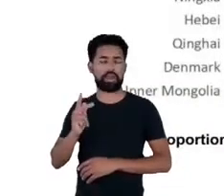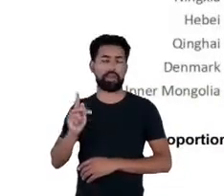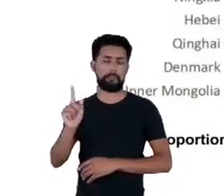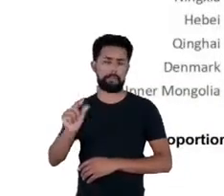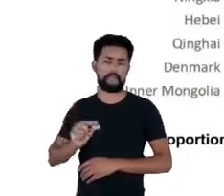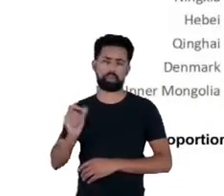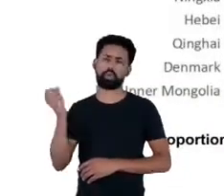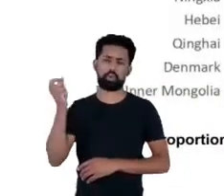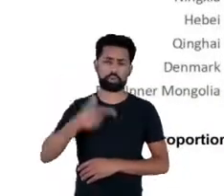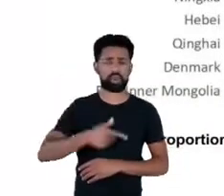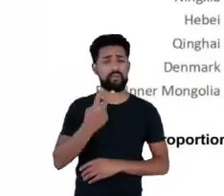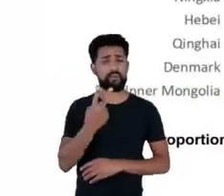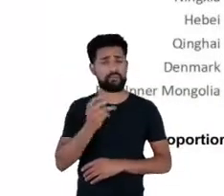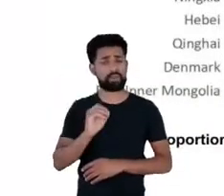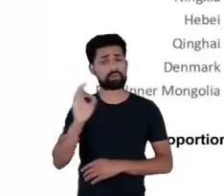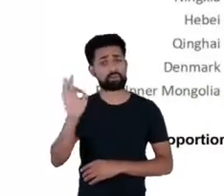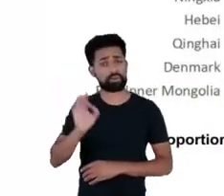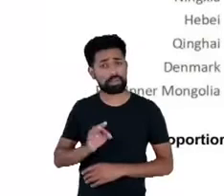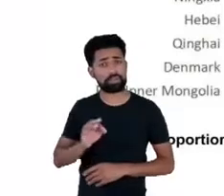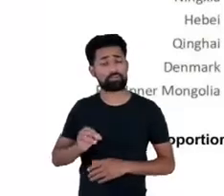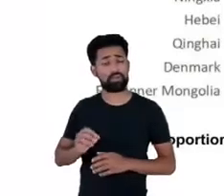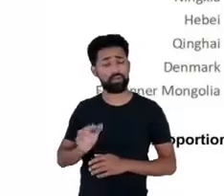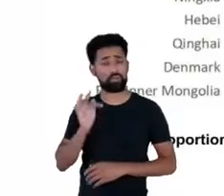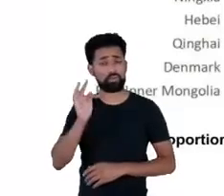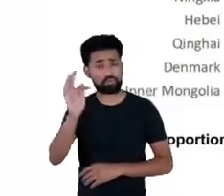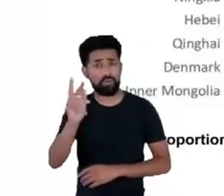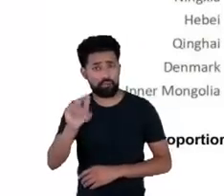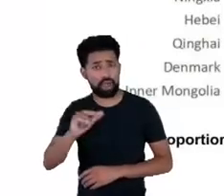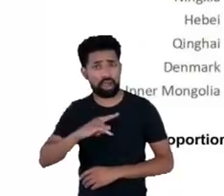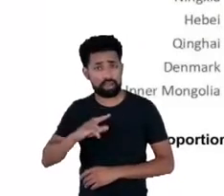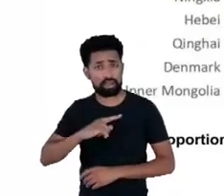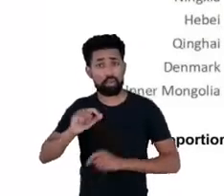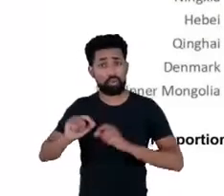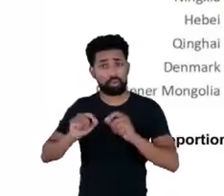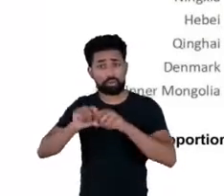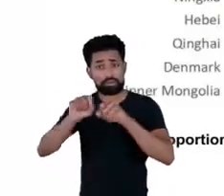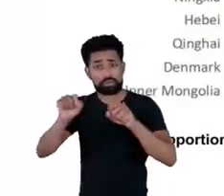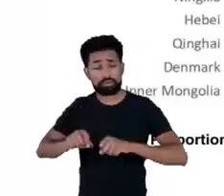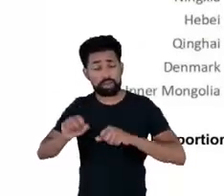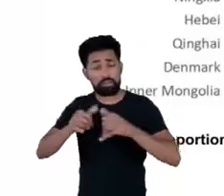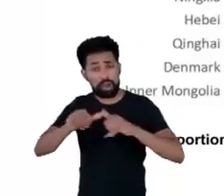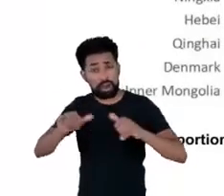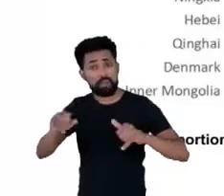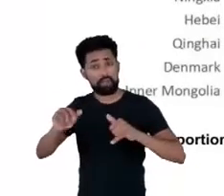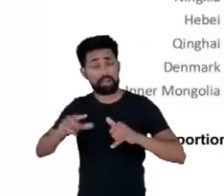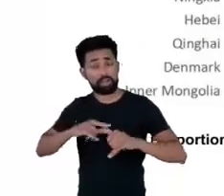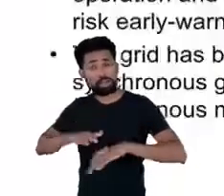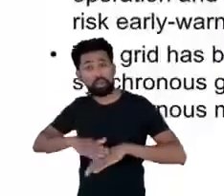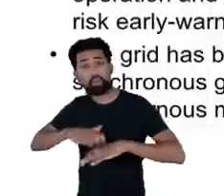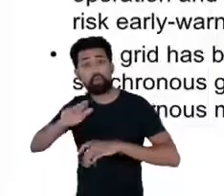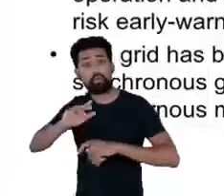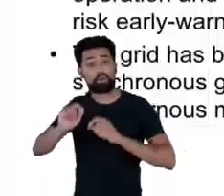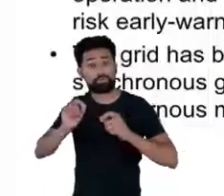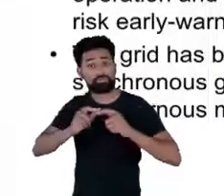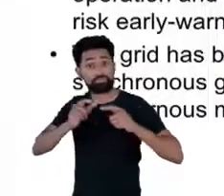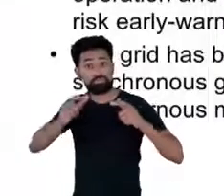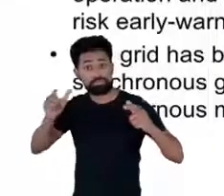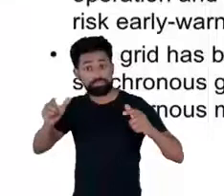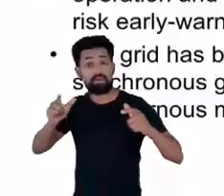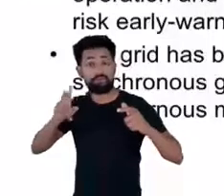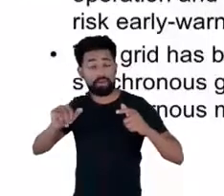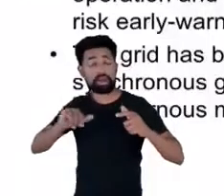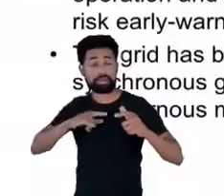sistema elétrico será novas energias de alta penetração que aumentarão gradualmente de áreas locais para o